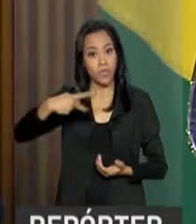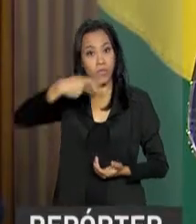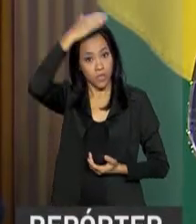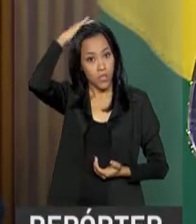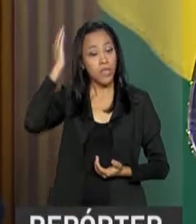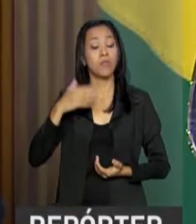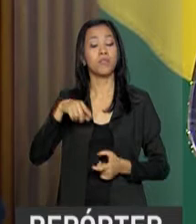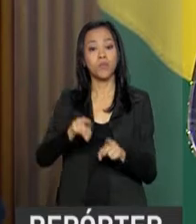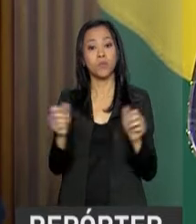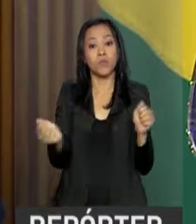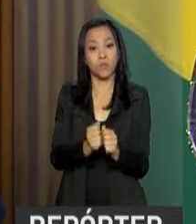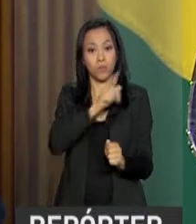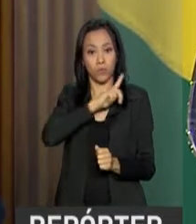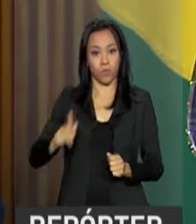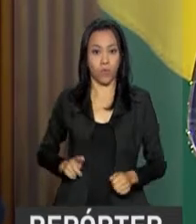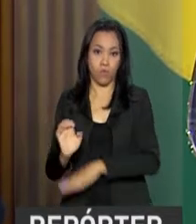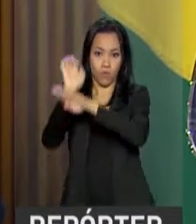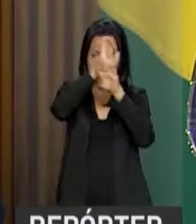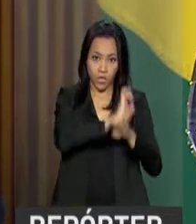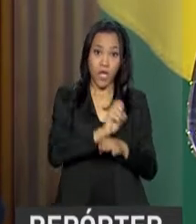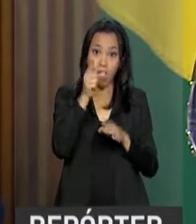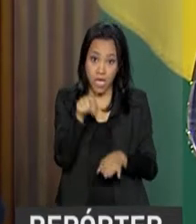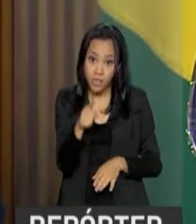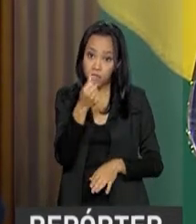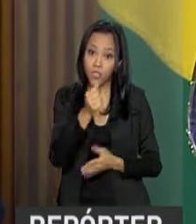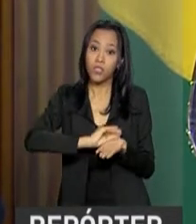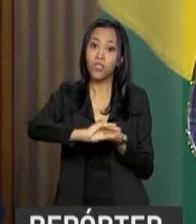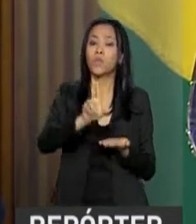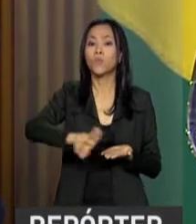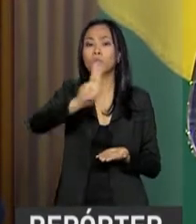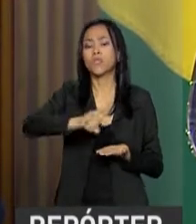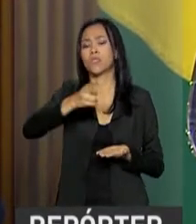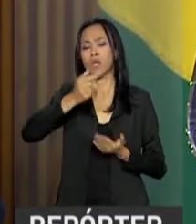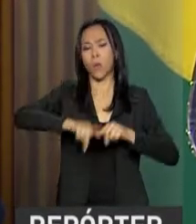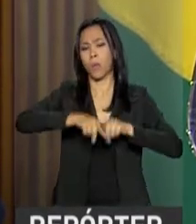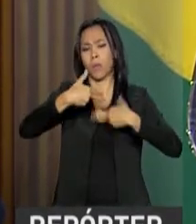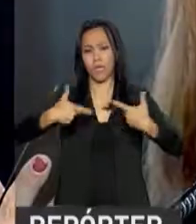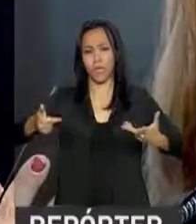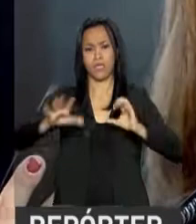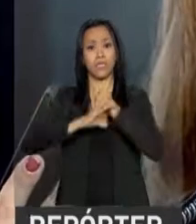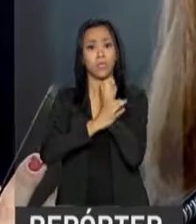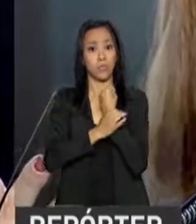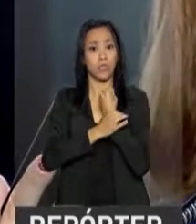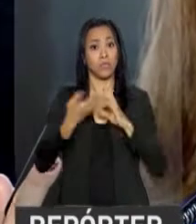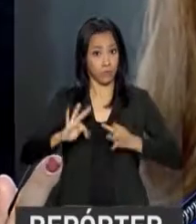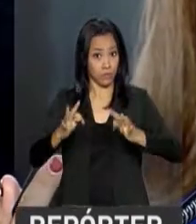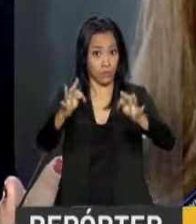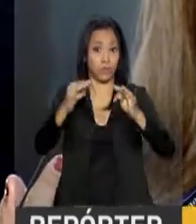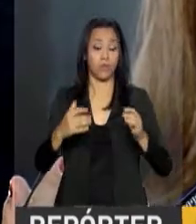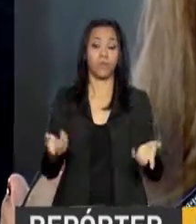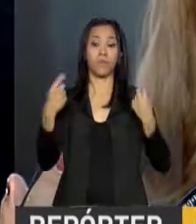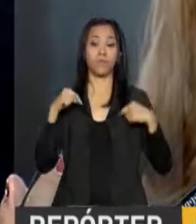o dinheiro deve ser usado principalmente no investimento de equipamentos tecnológicos de segurança nós vamos utilizar esse recurso